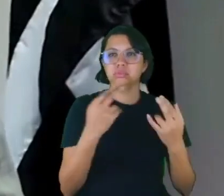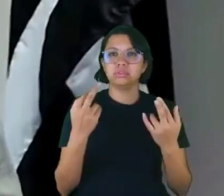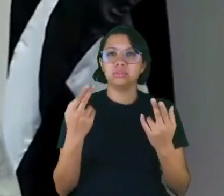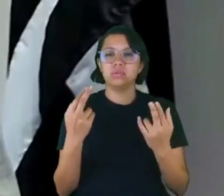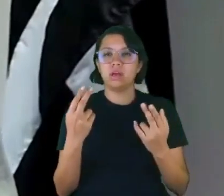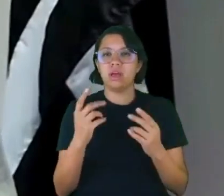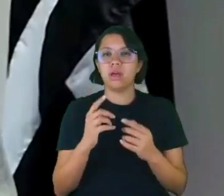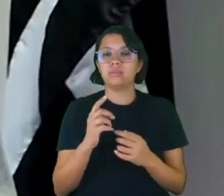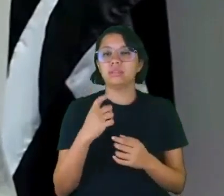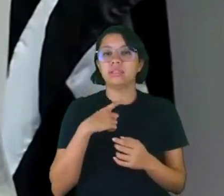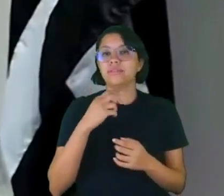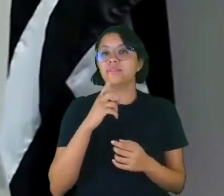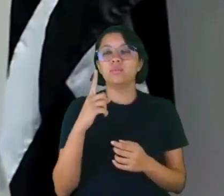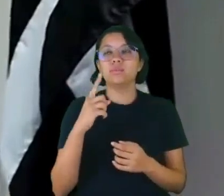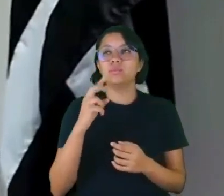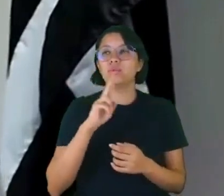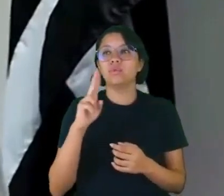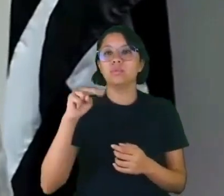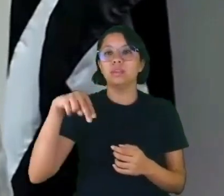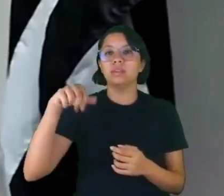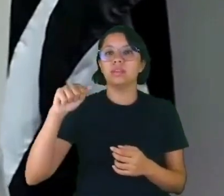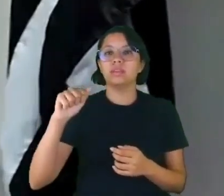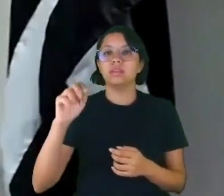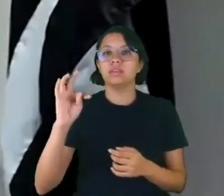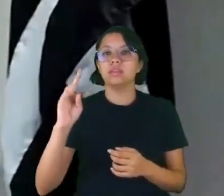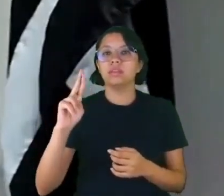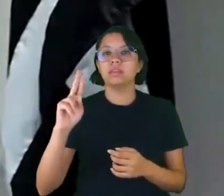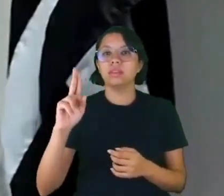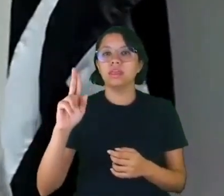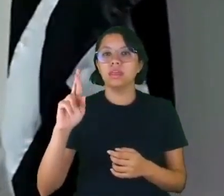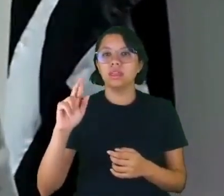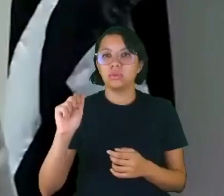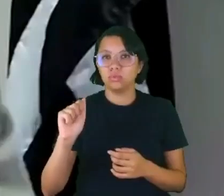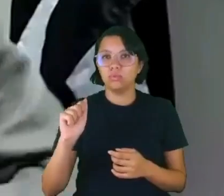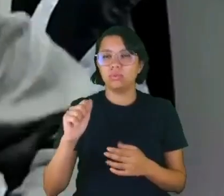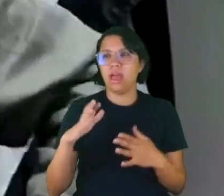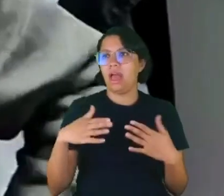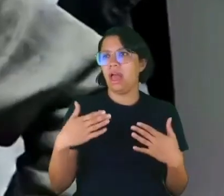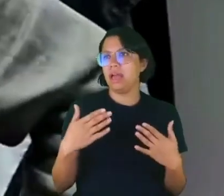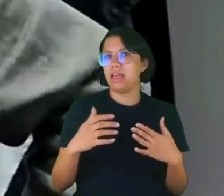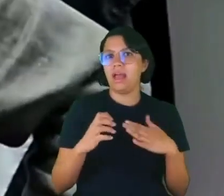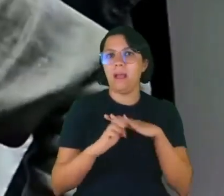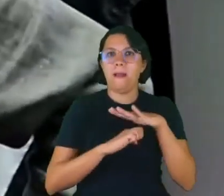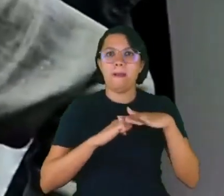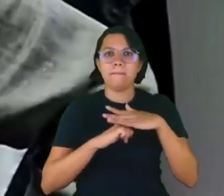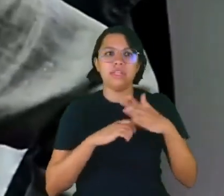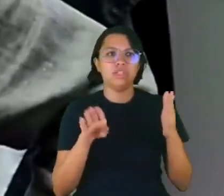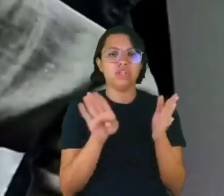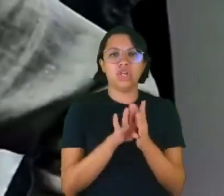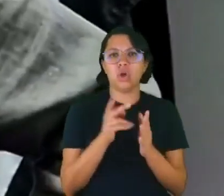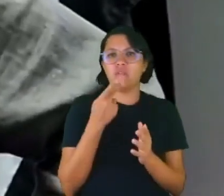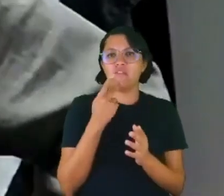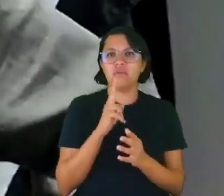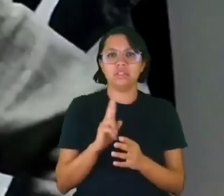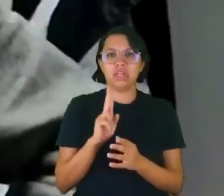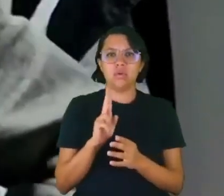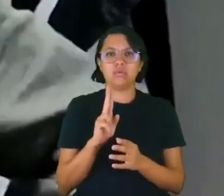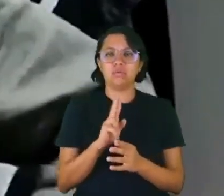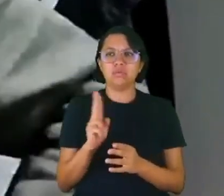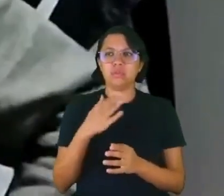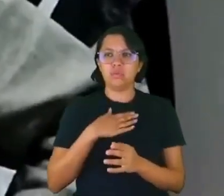falou, opa, que é isso, está usando meu nome? Mas, poxa, Natura, uma coisa igual que teve lá,